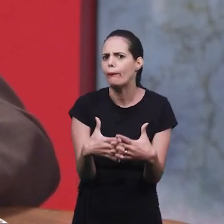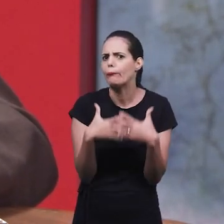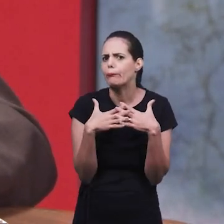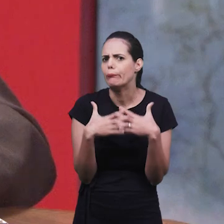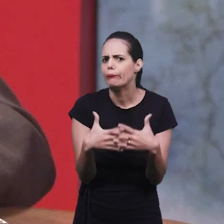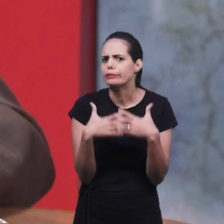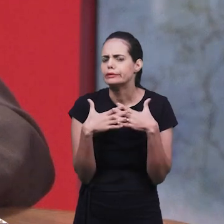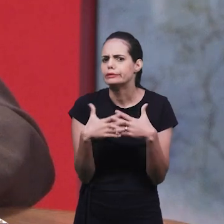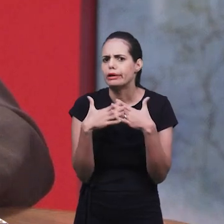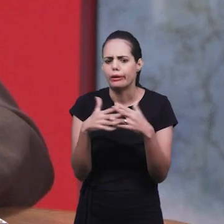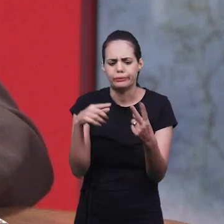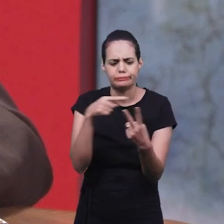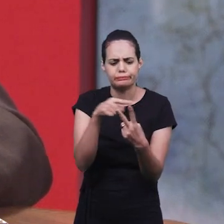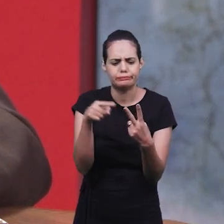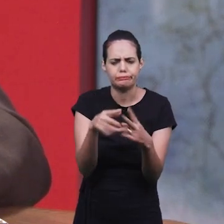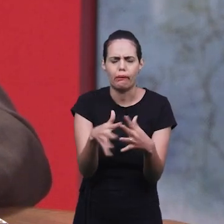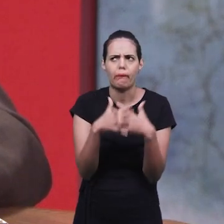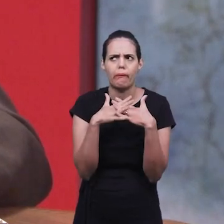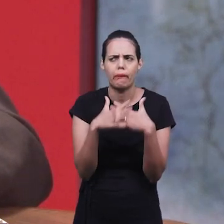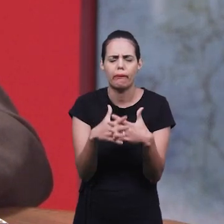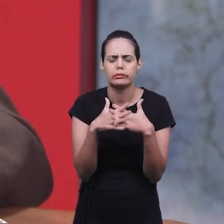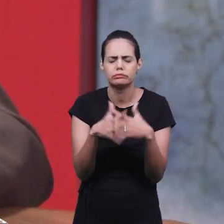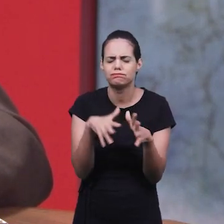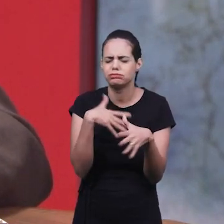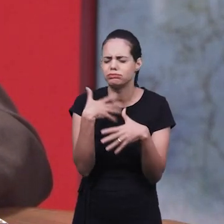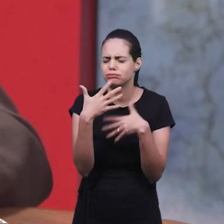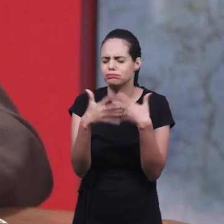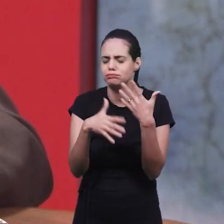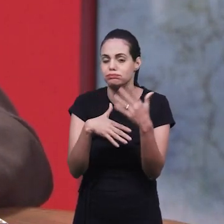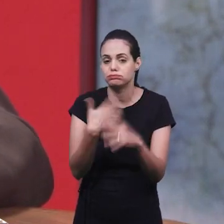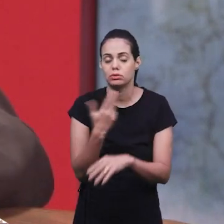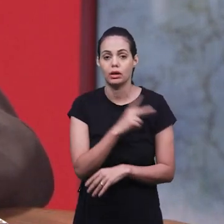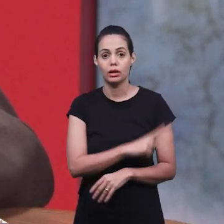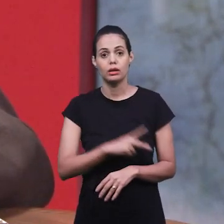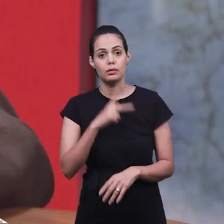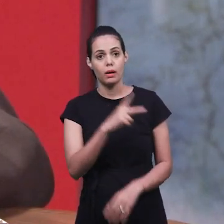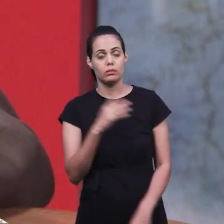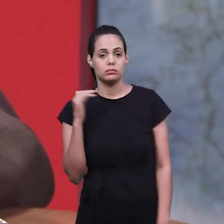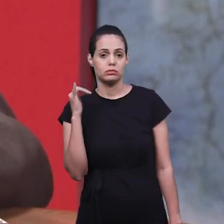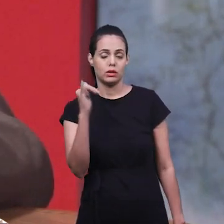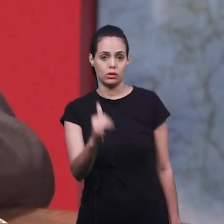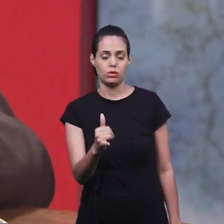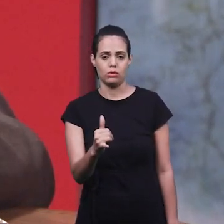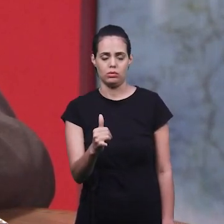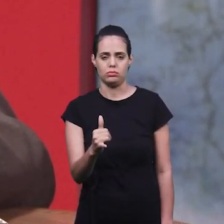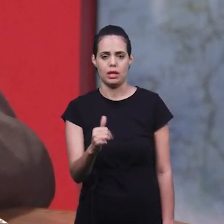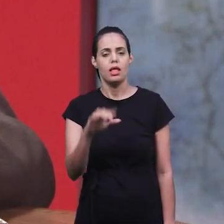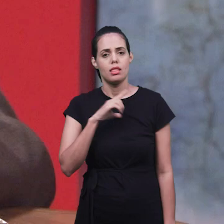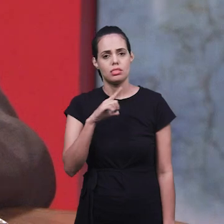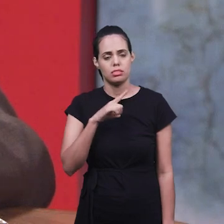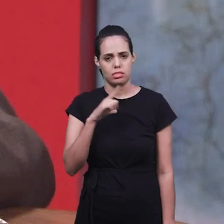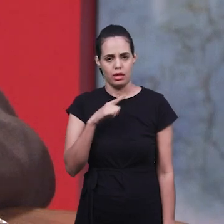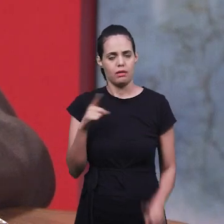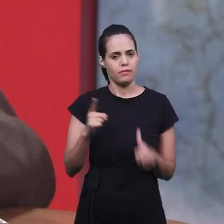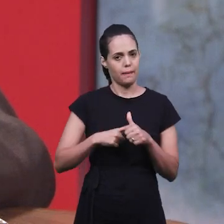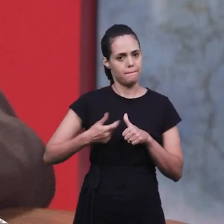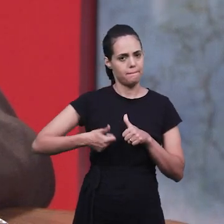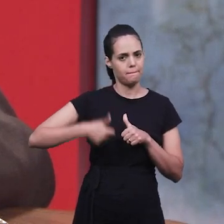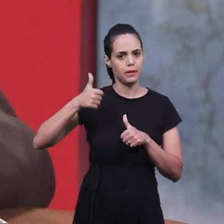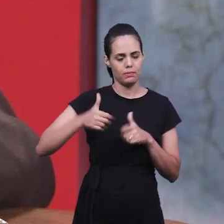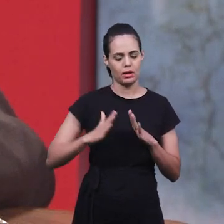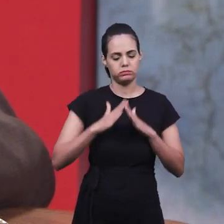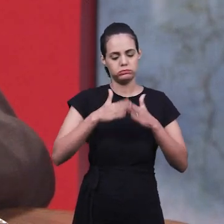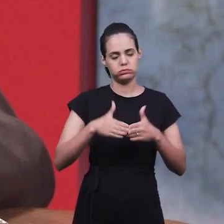motivo de Paulo se manifestar. Lembra-se também aqui que, falamos aqui após a primeira viagem, após